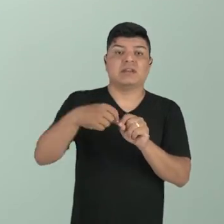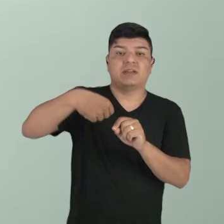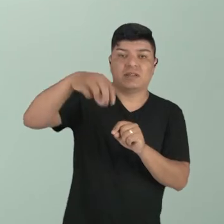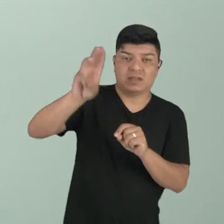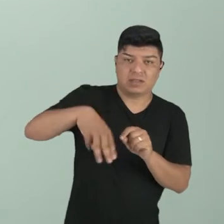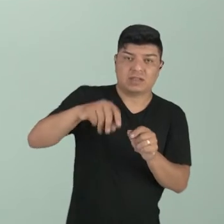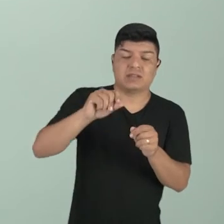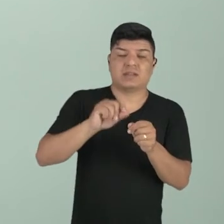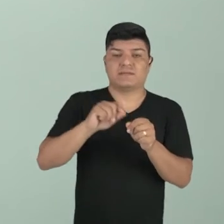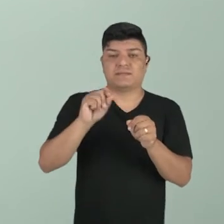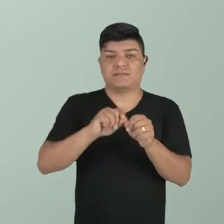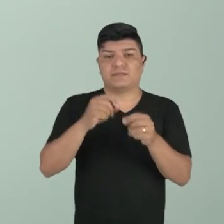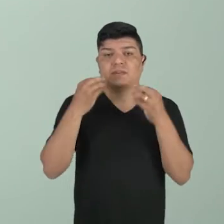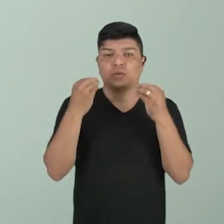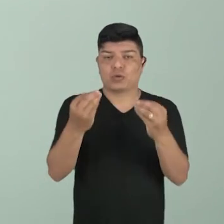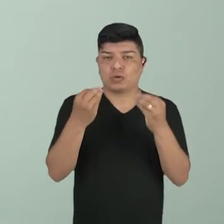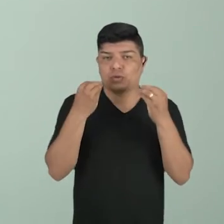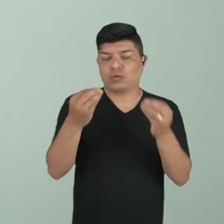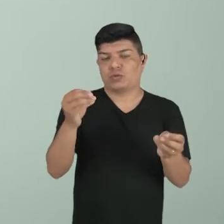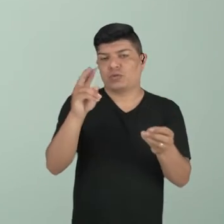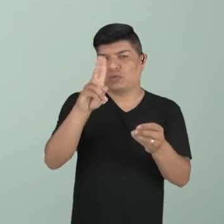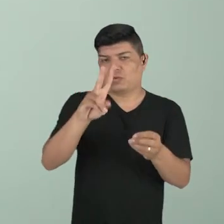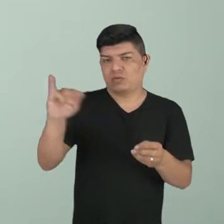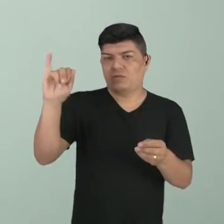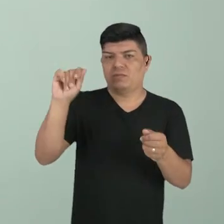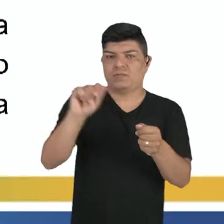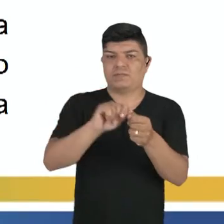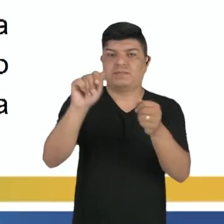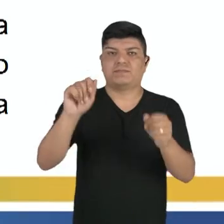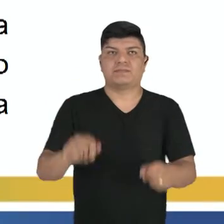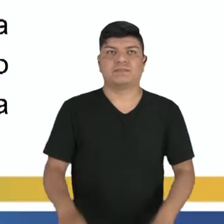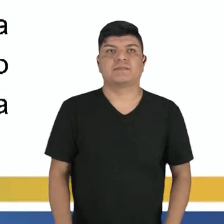quem vai fazer e como vai fazer.